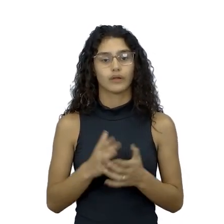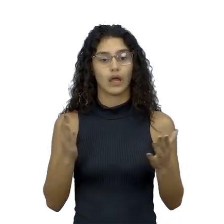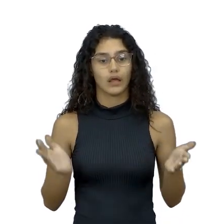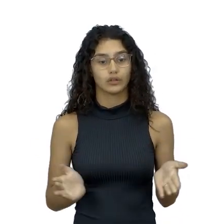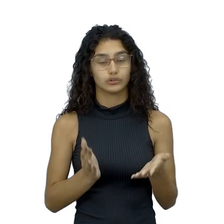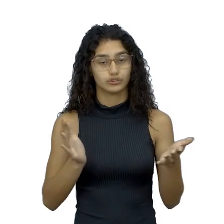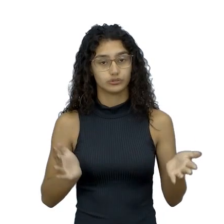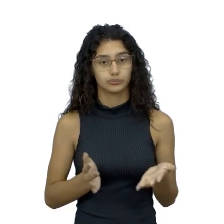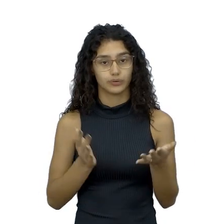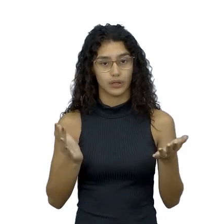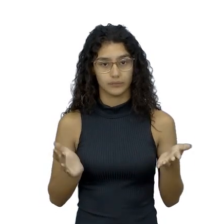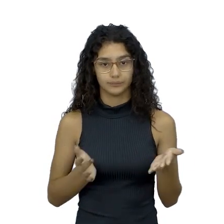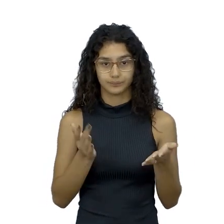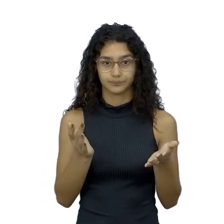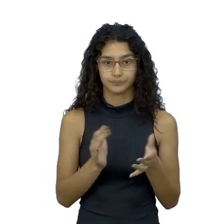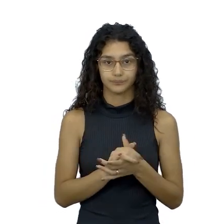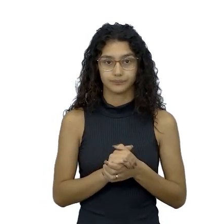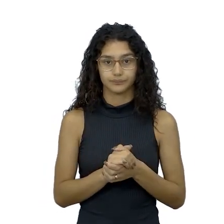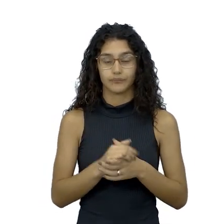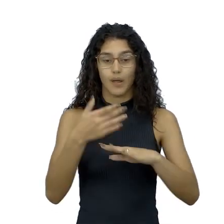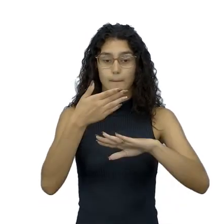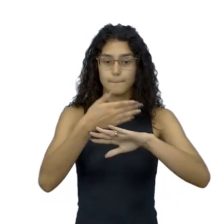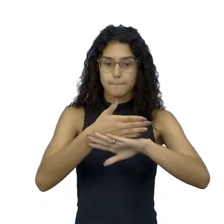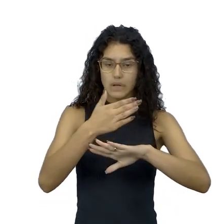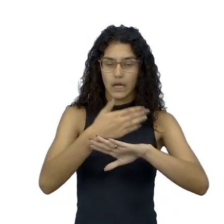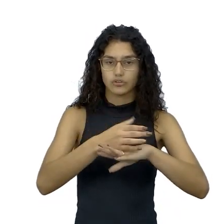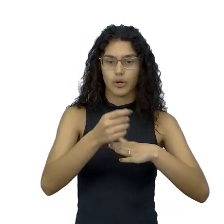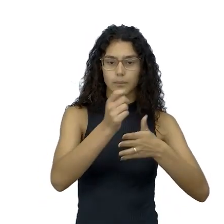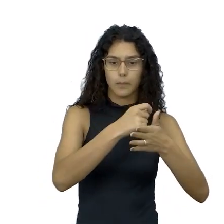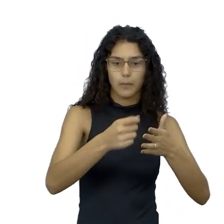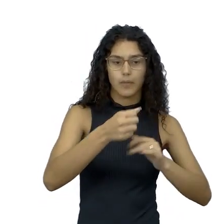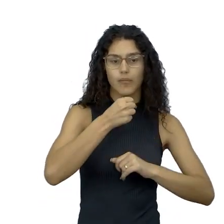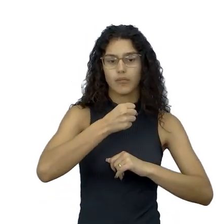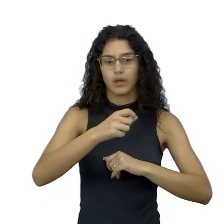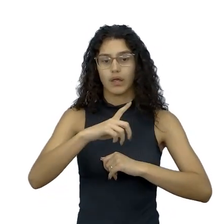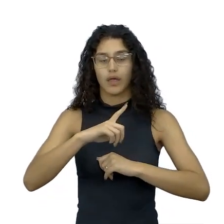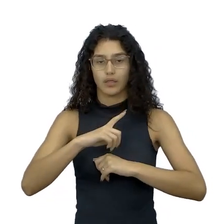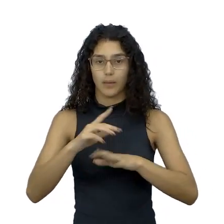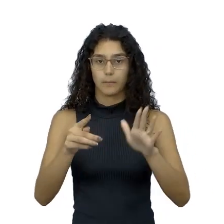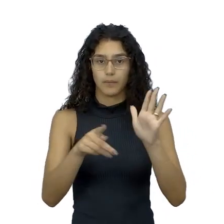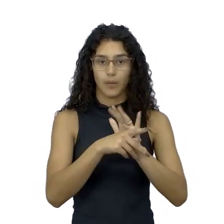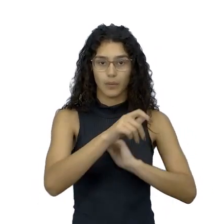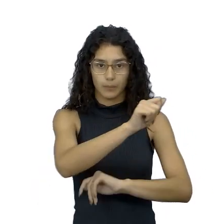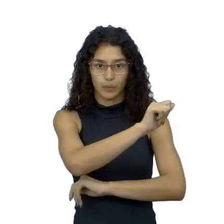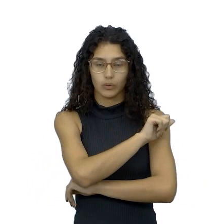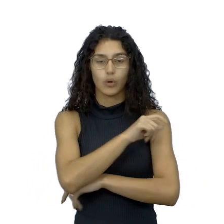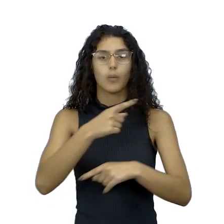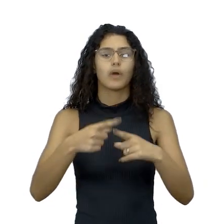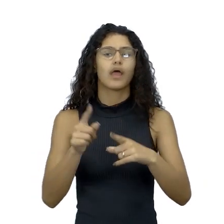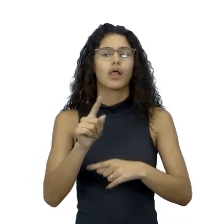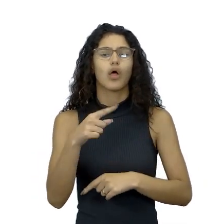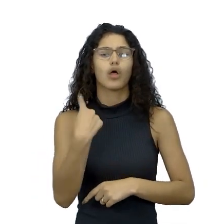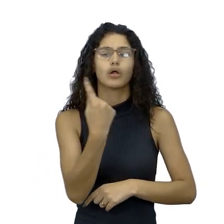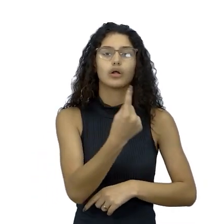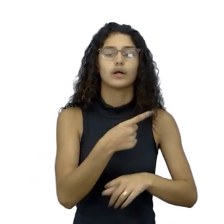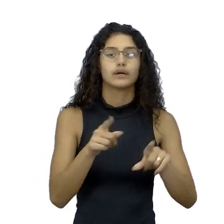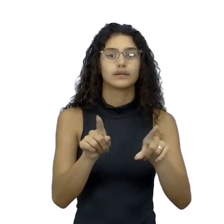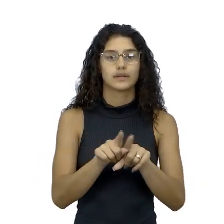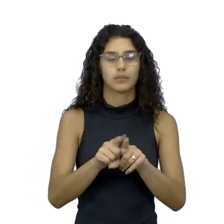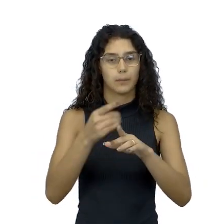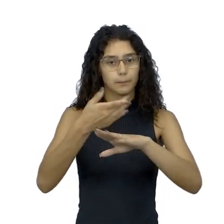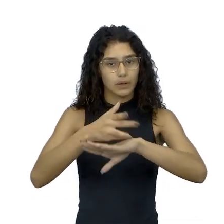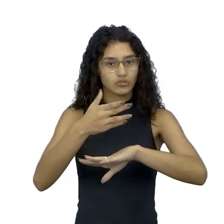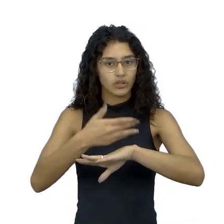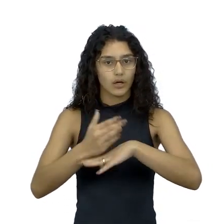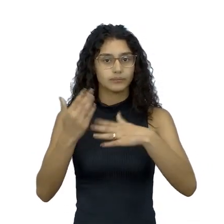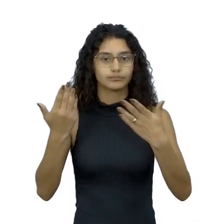estimular, melhor dizendo, essa prática de escrita de narrativas pelos estudantes, por que não a gente também não pratica isso,